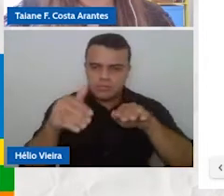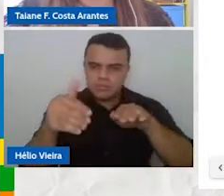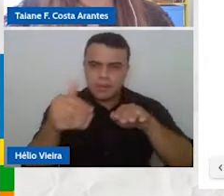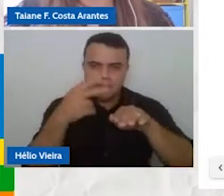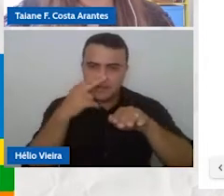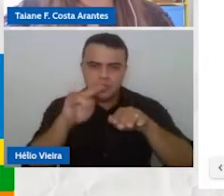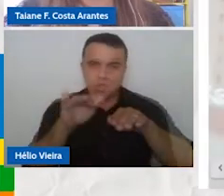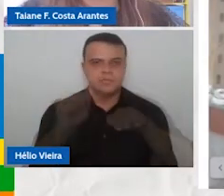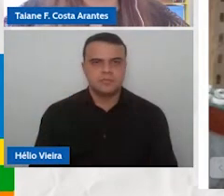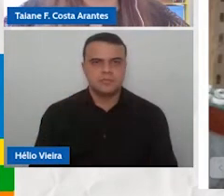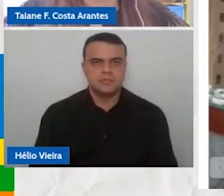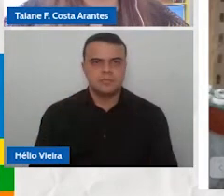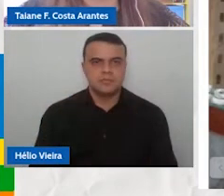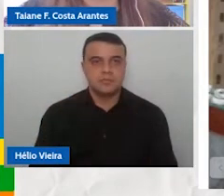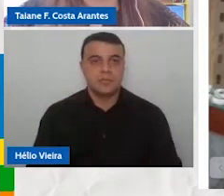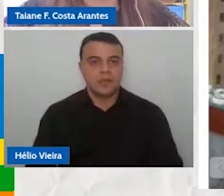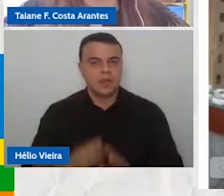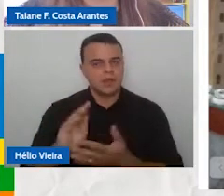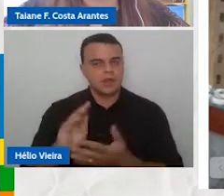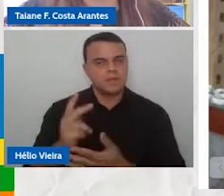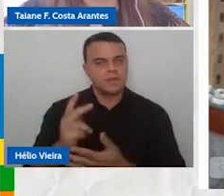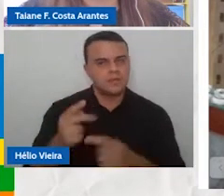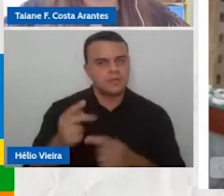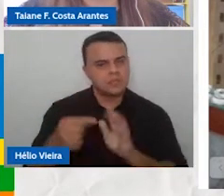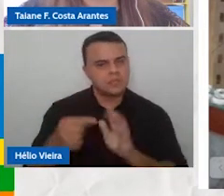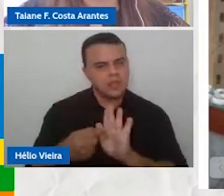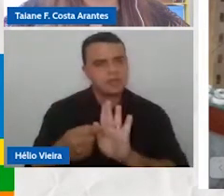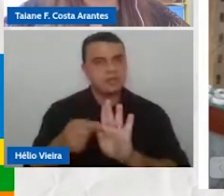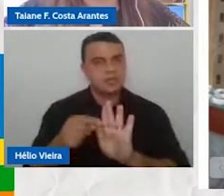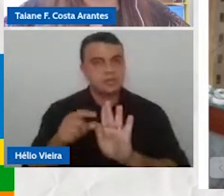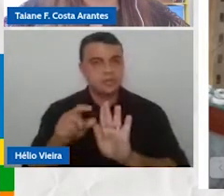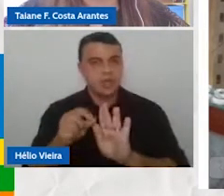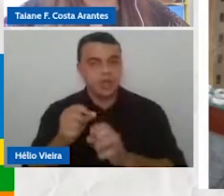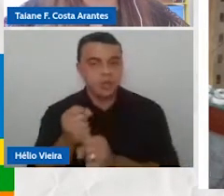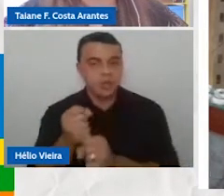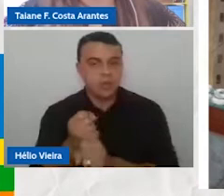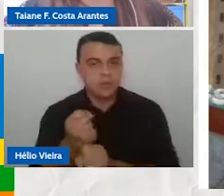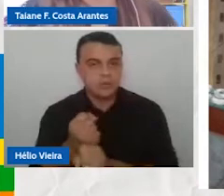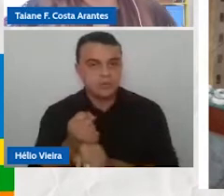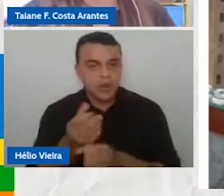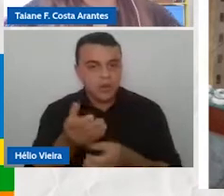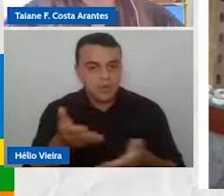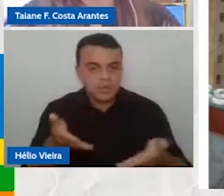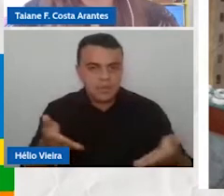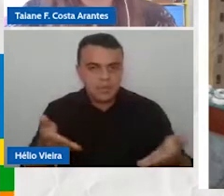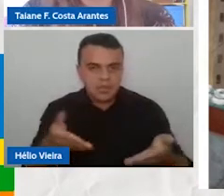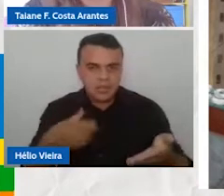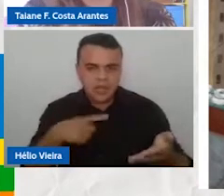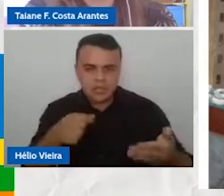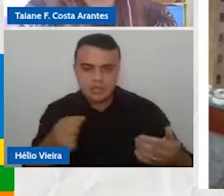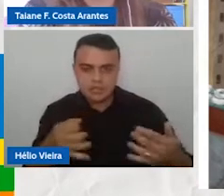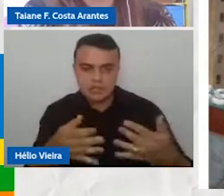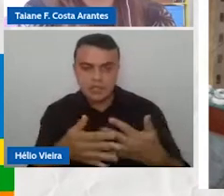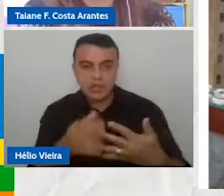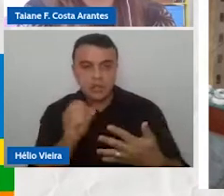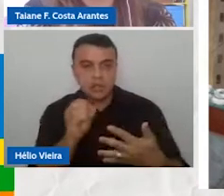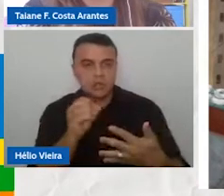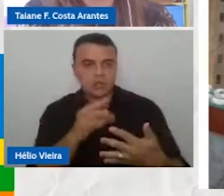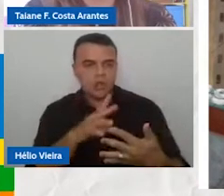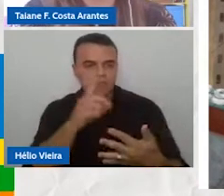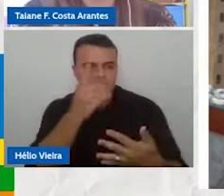não tivesse fim. Belo Horizonte representa a construção de um presente urbano, moderno e